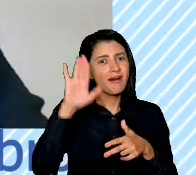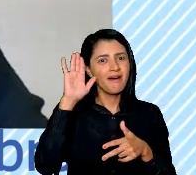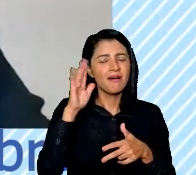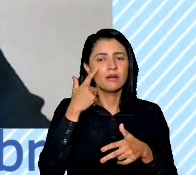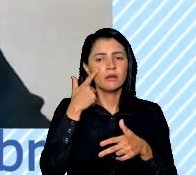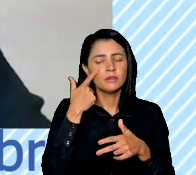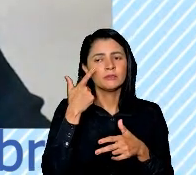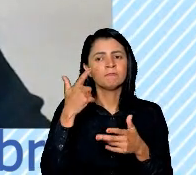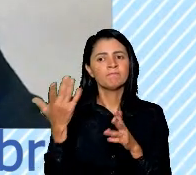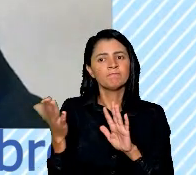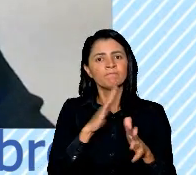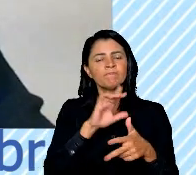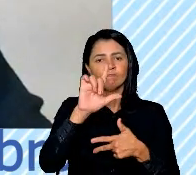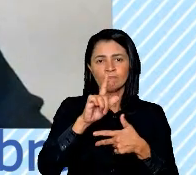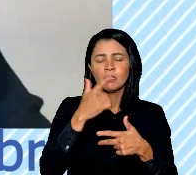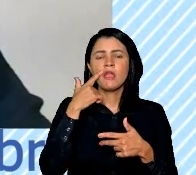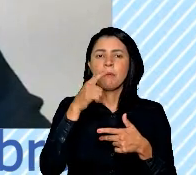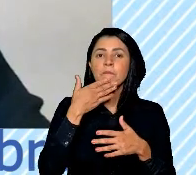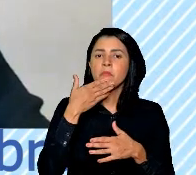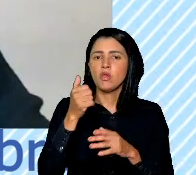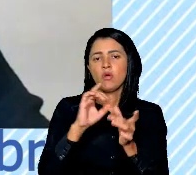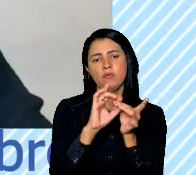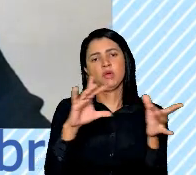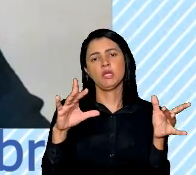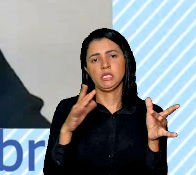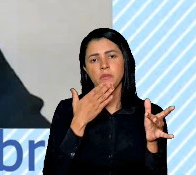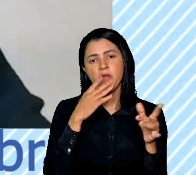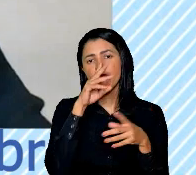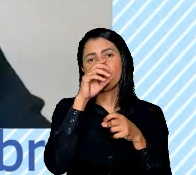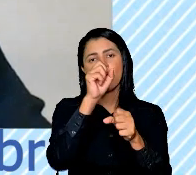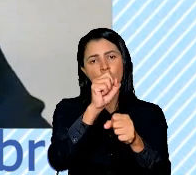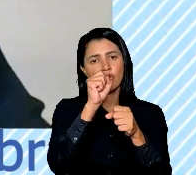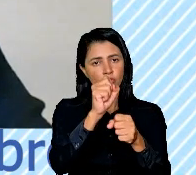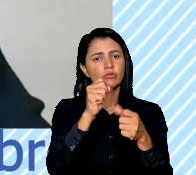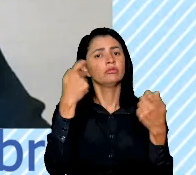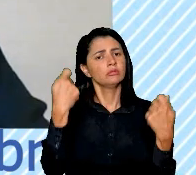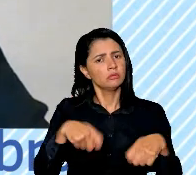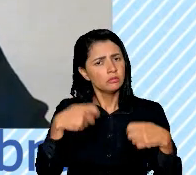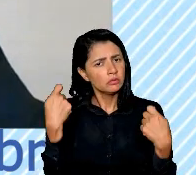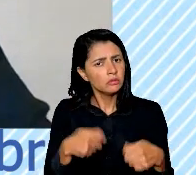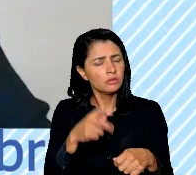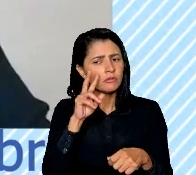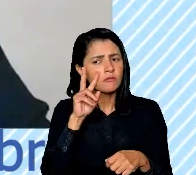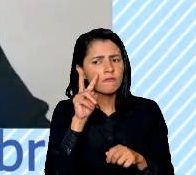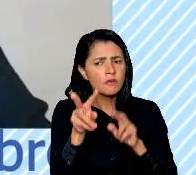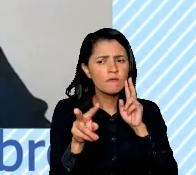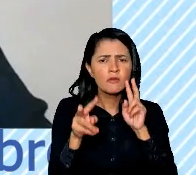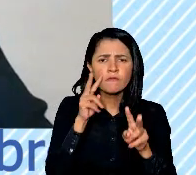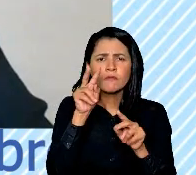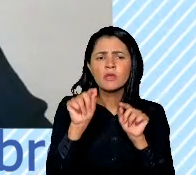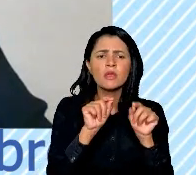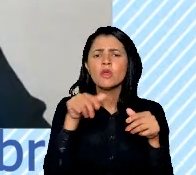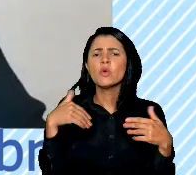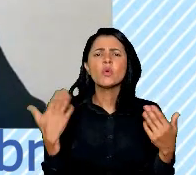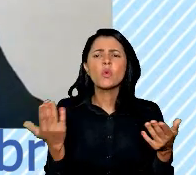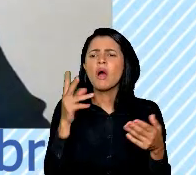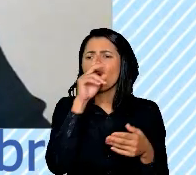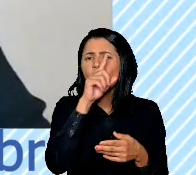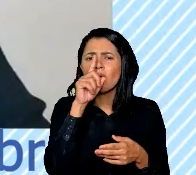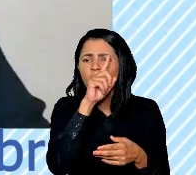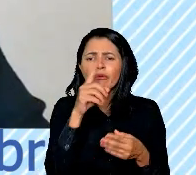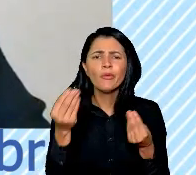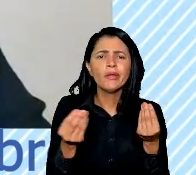espelhamento, mais qualificada é a democracia. É preciso, então, que se verifique concretamente quais são as fraturas do